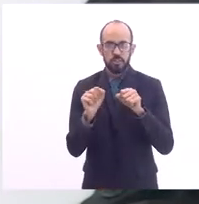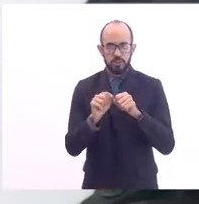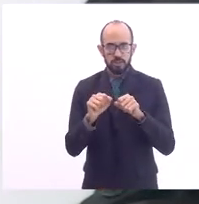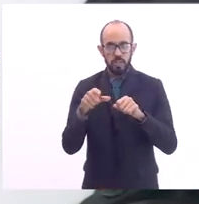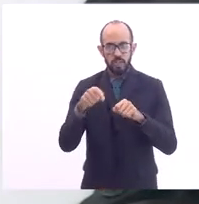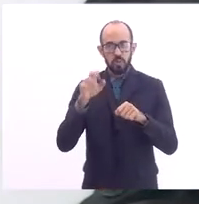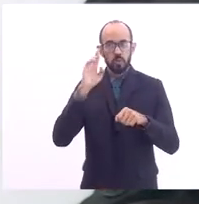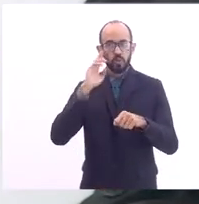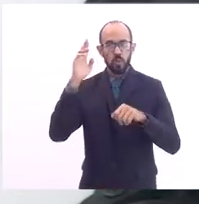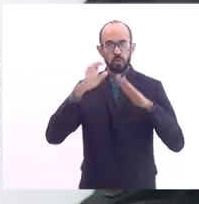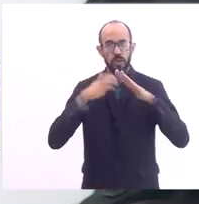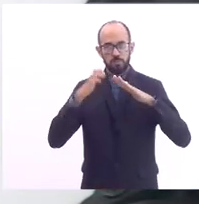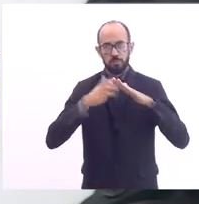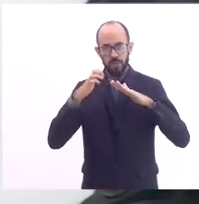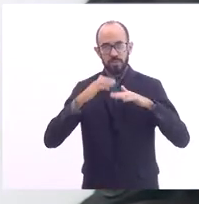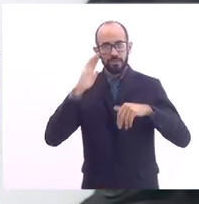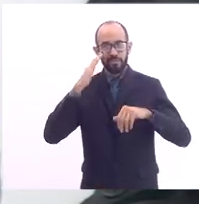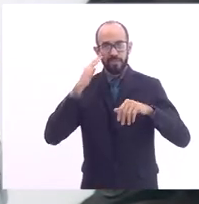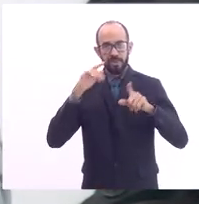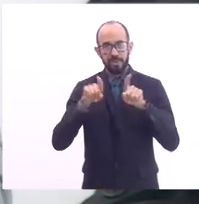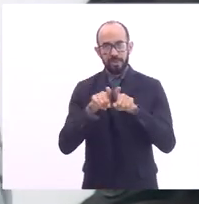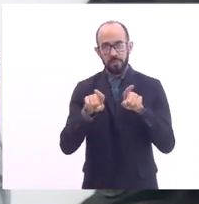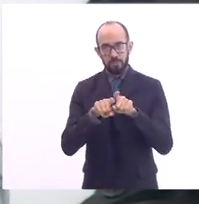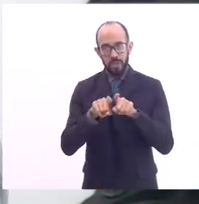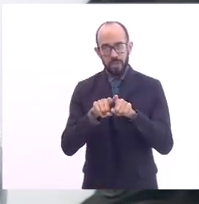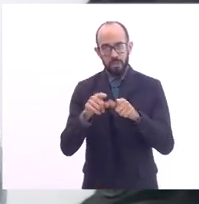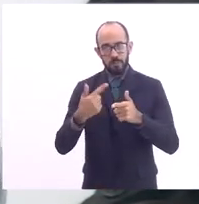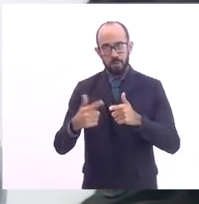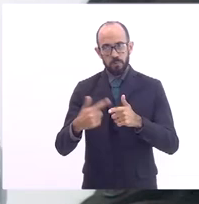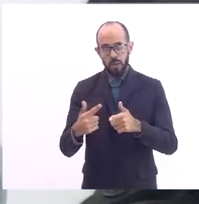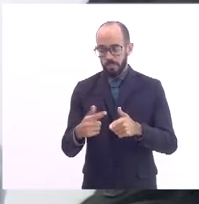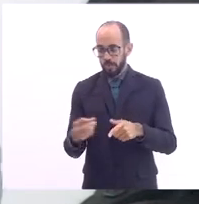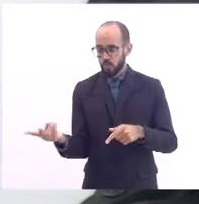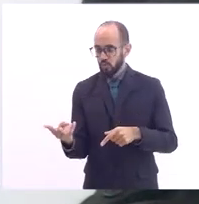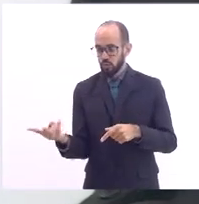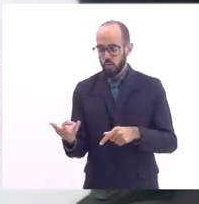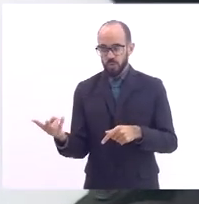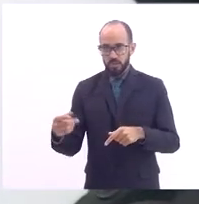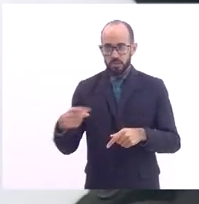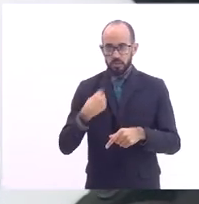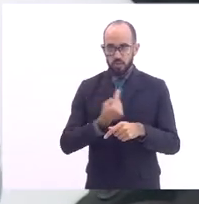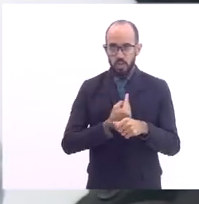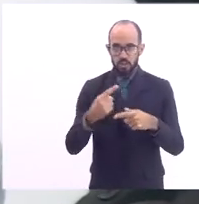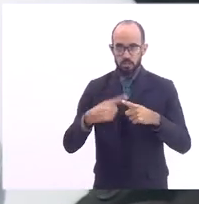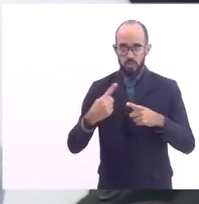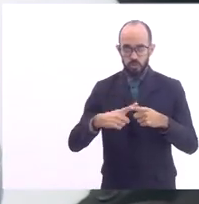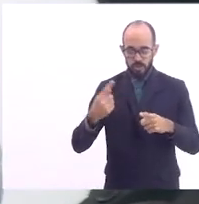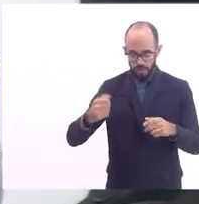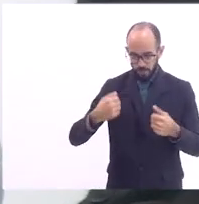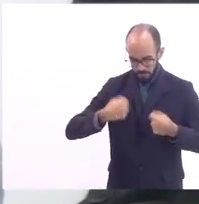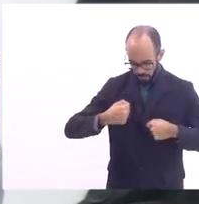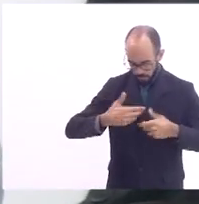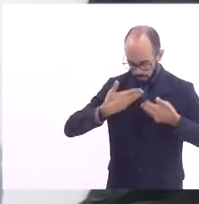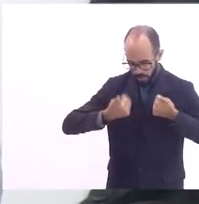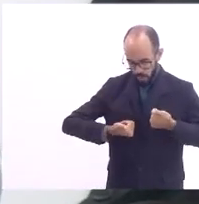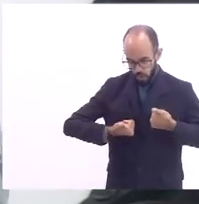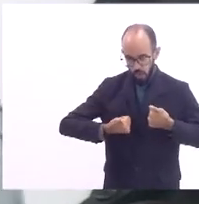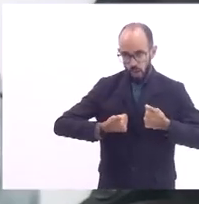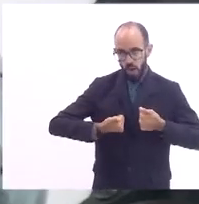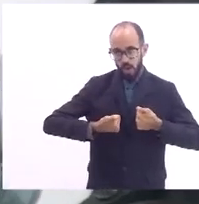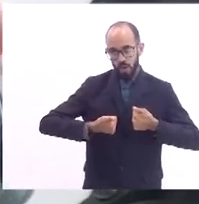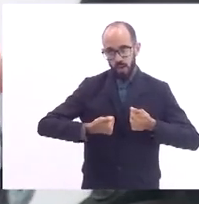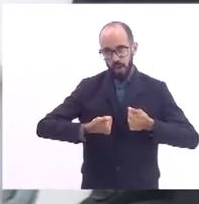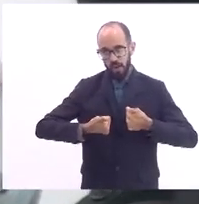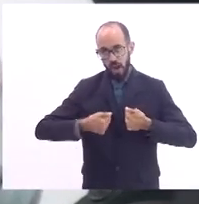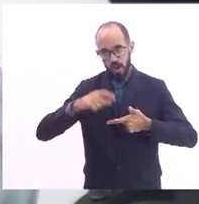entenda isso, que não é um problema Enel, é um problema dos dois. A gente, porque temos que tentar melhorar a questão do afundamento,